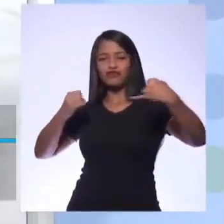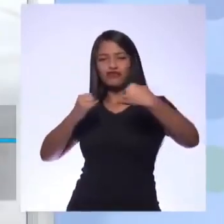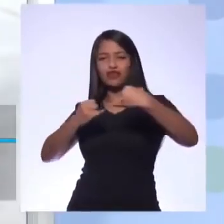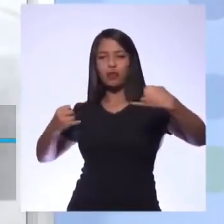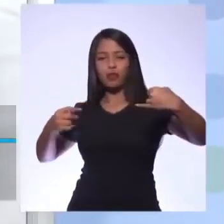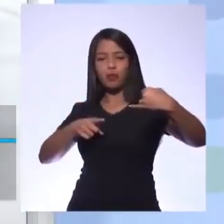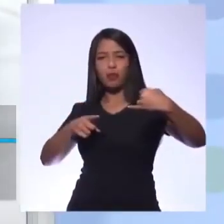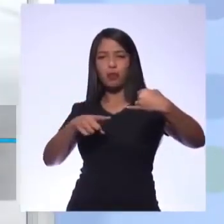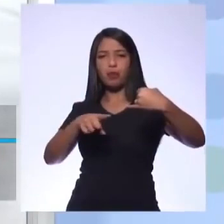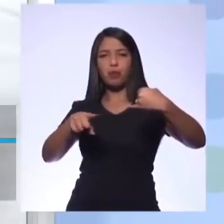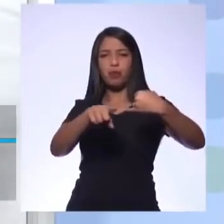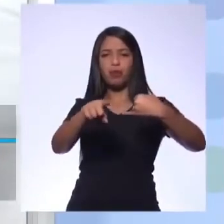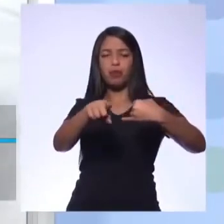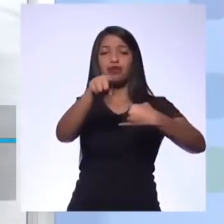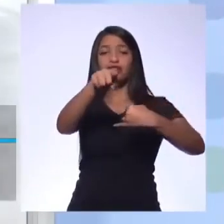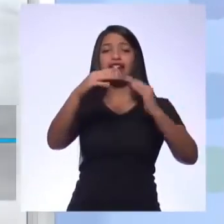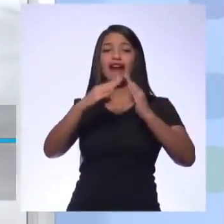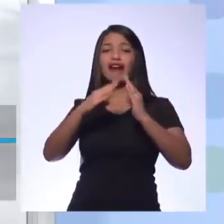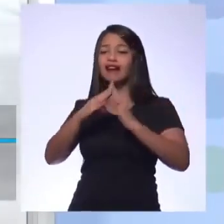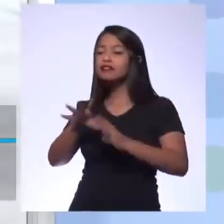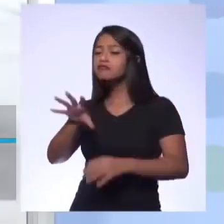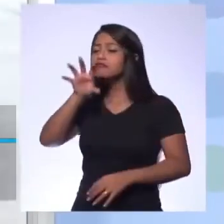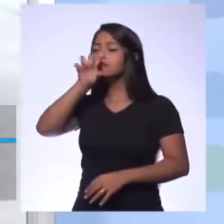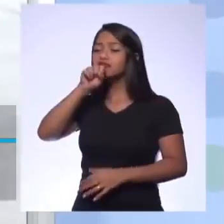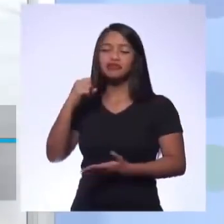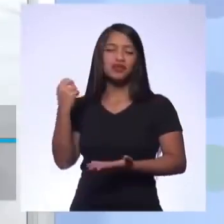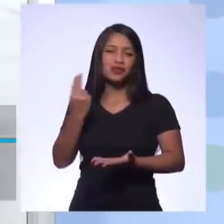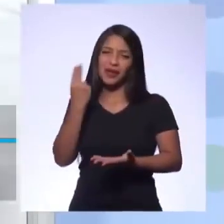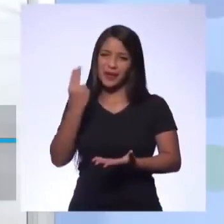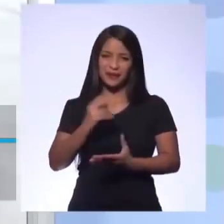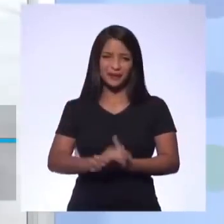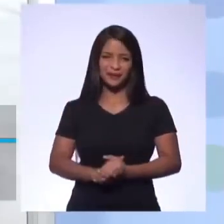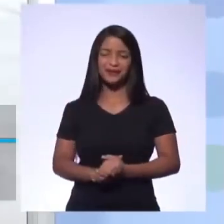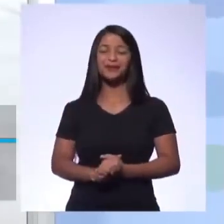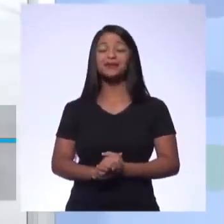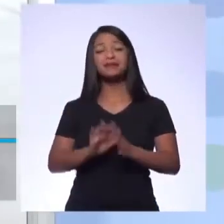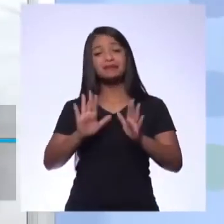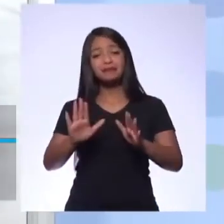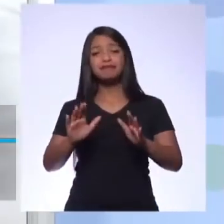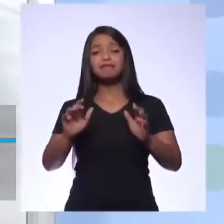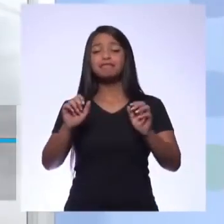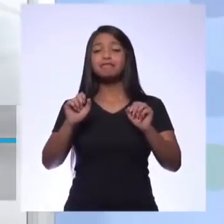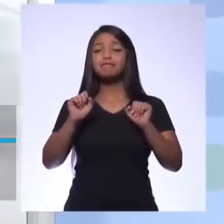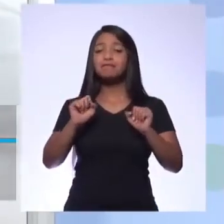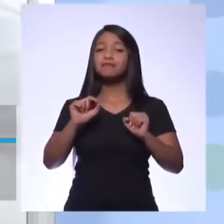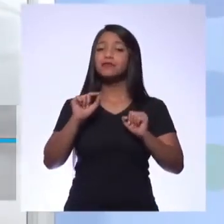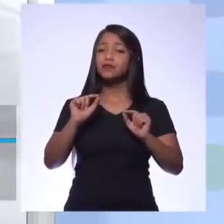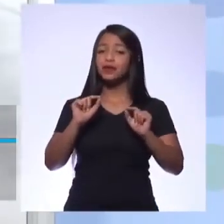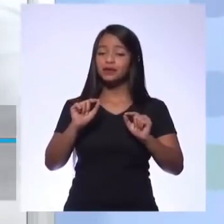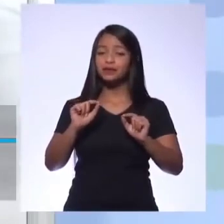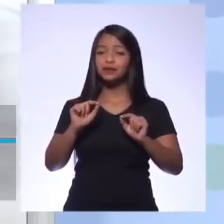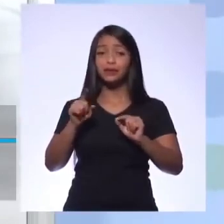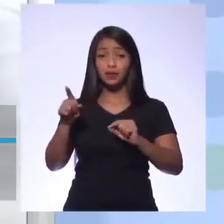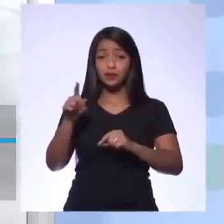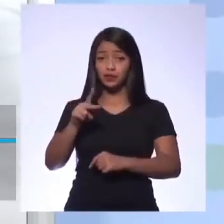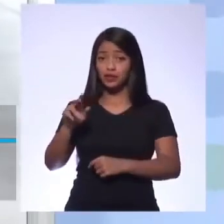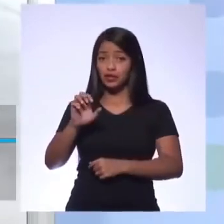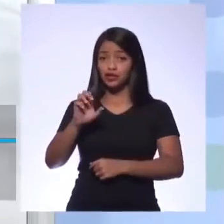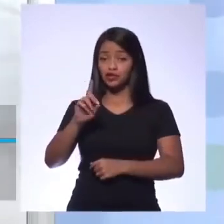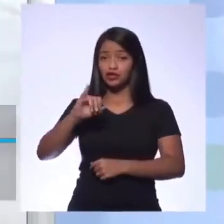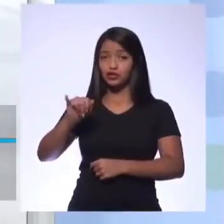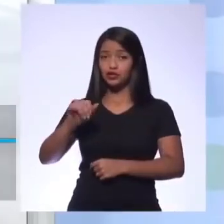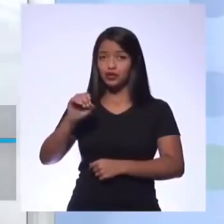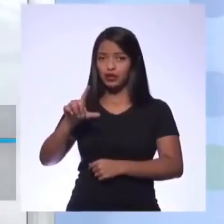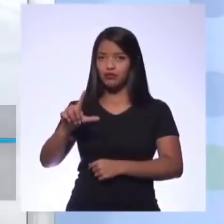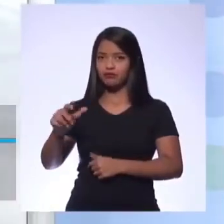Mas dá para a gente fazer alguma coisa para você ter uma ideia de como o que a gente está falando, que são os sentidos, eles estão ligados, como o professor Edjoel, que faz a gente